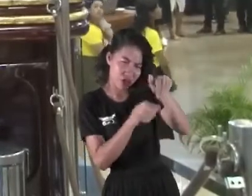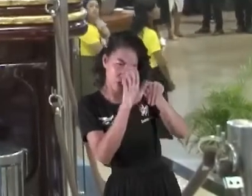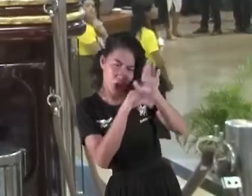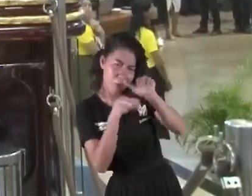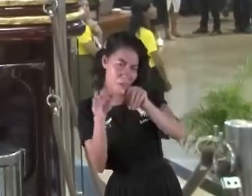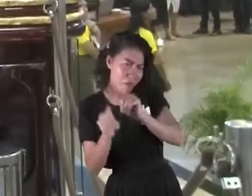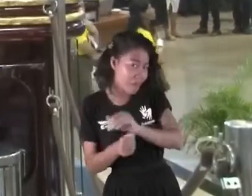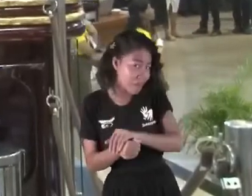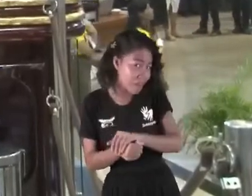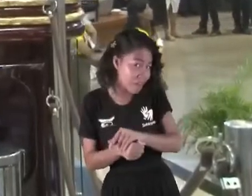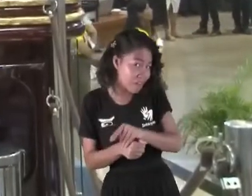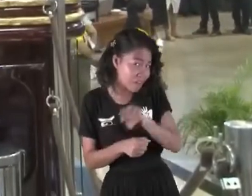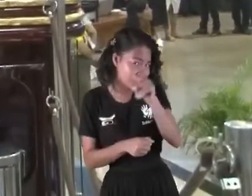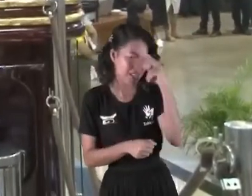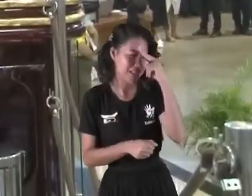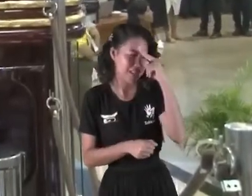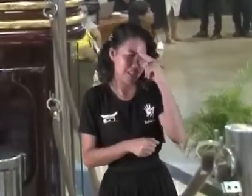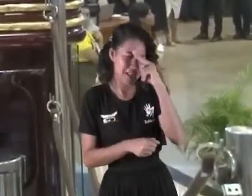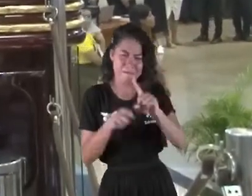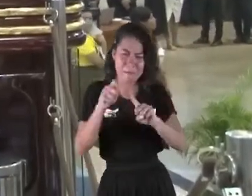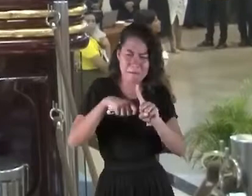Você ainda lembra o mês?